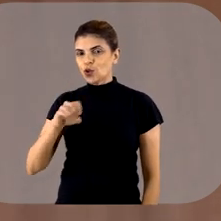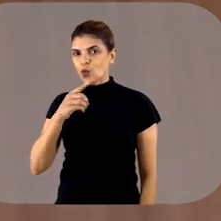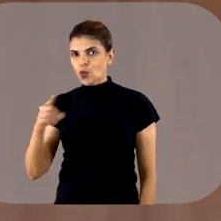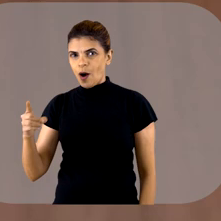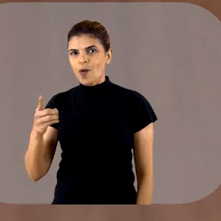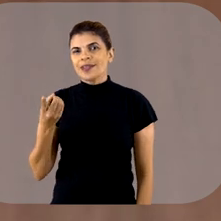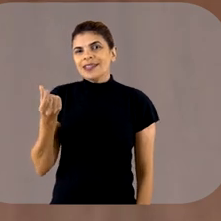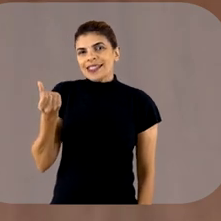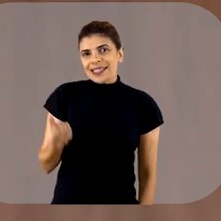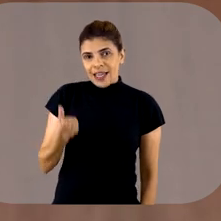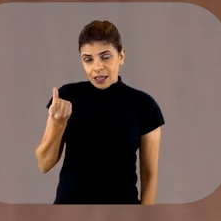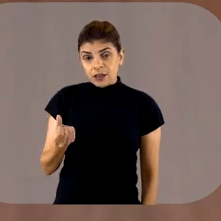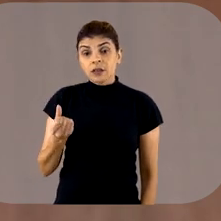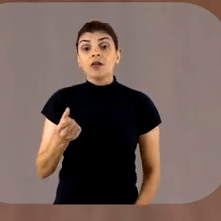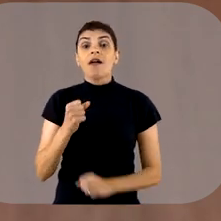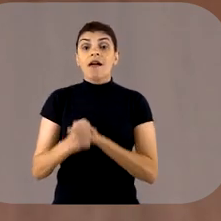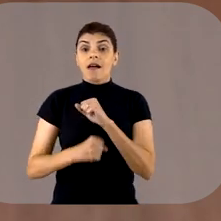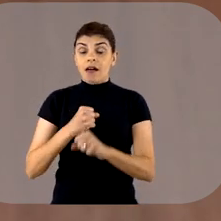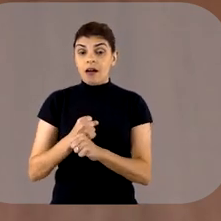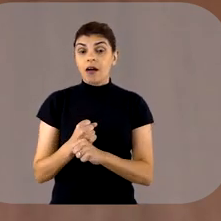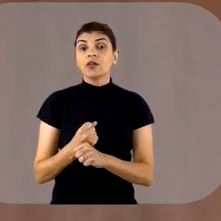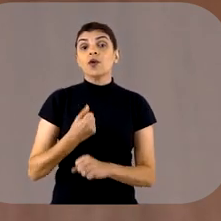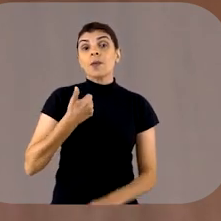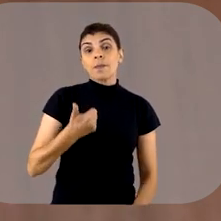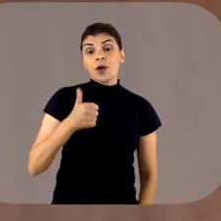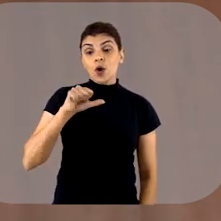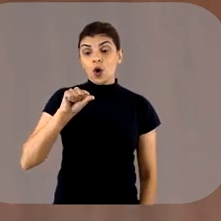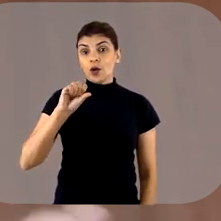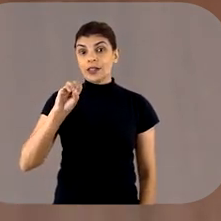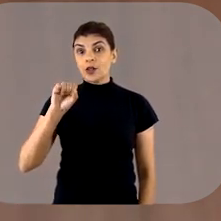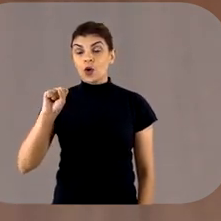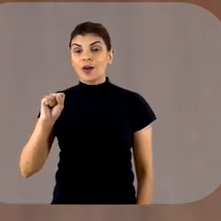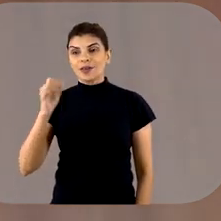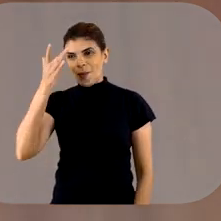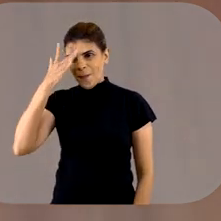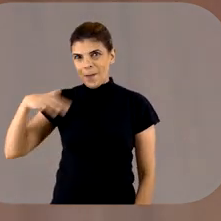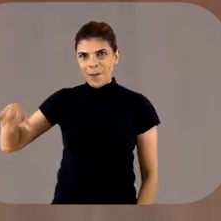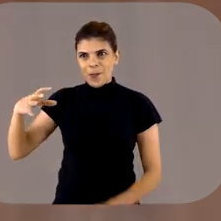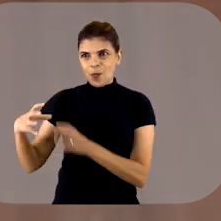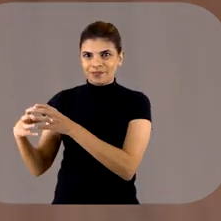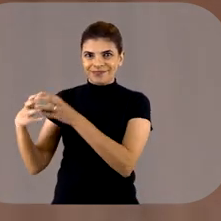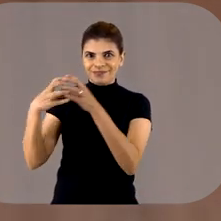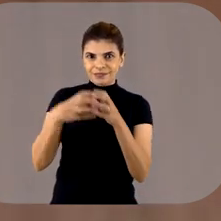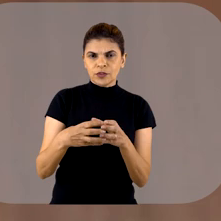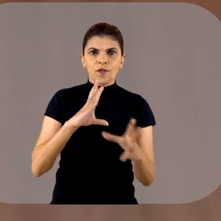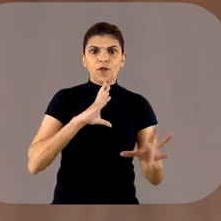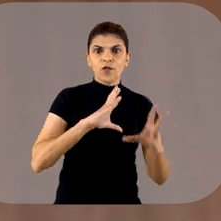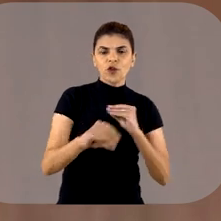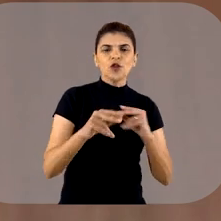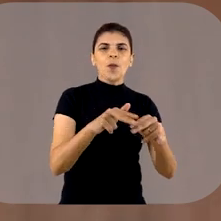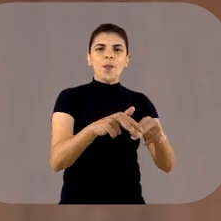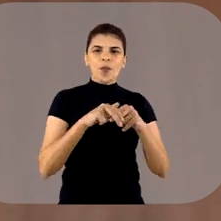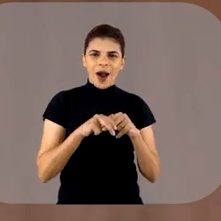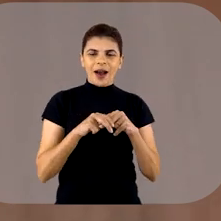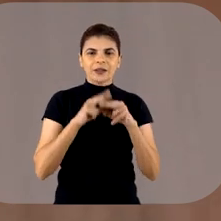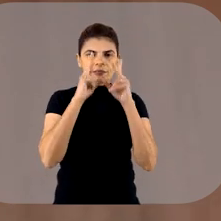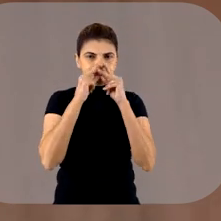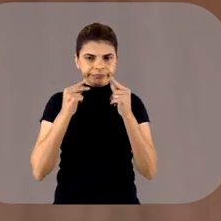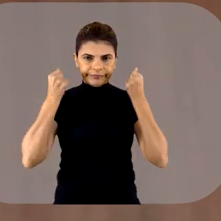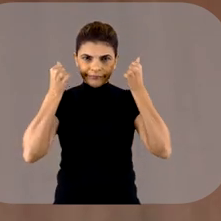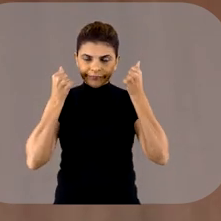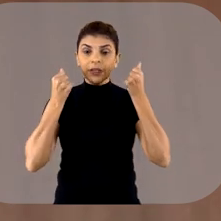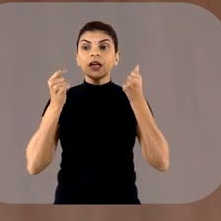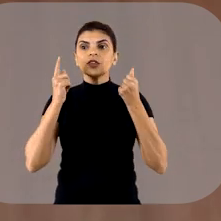príncipe Regente ainda em 1808 eles vem a corte vem fugida das tropas de na lião que estão já se